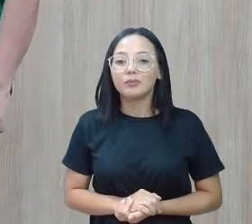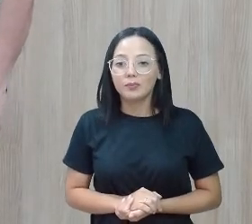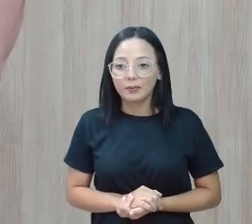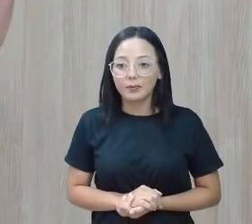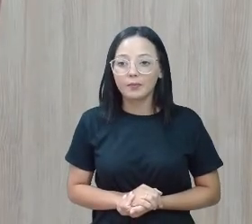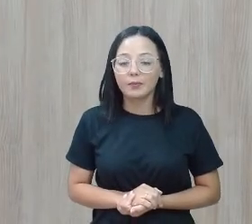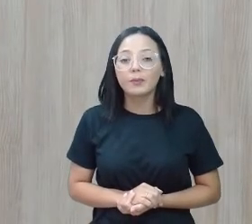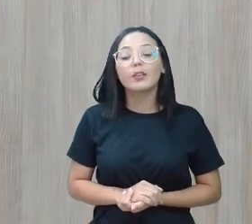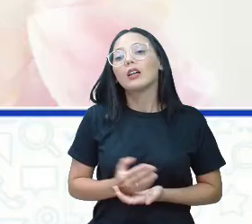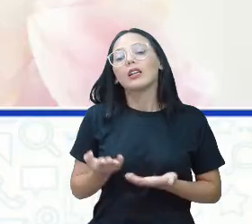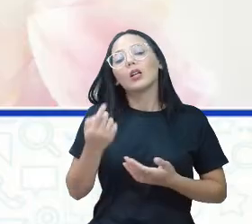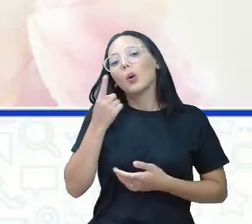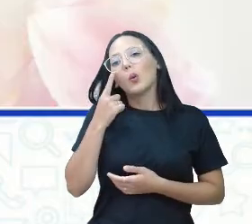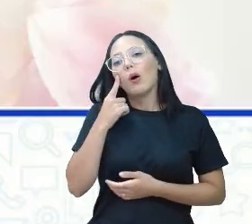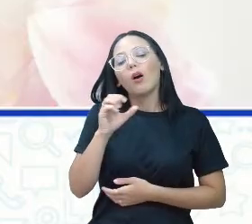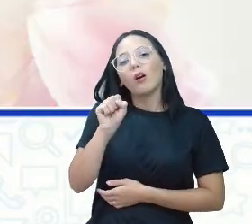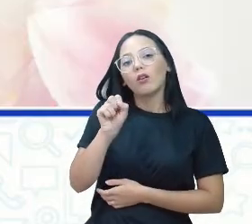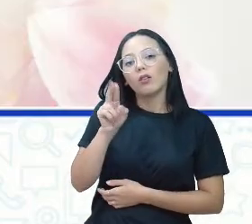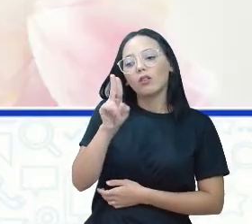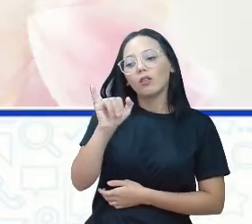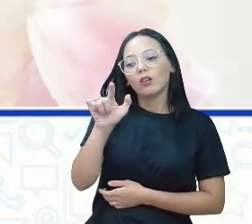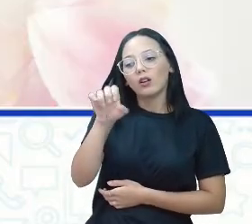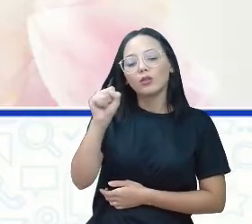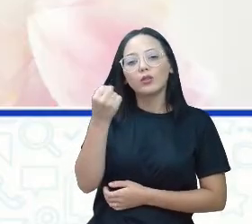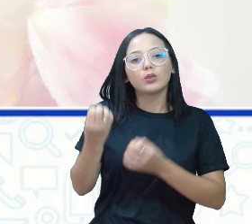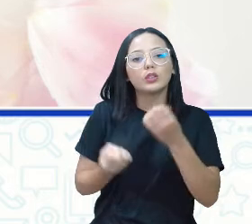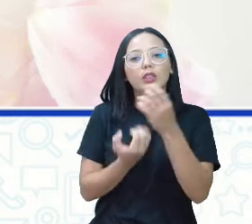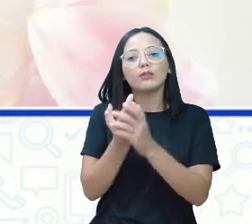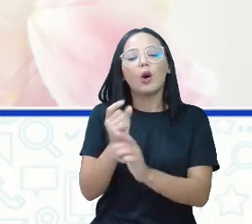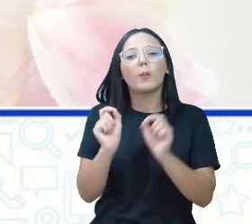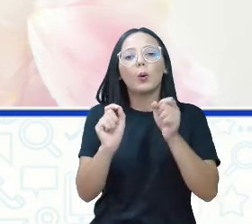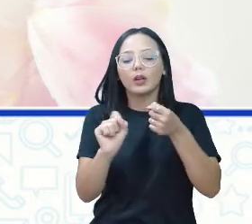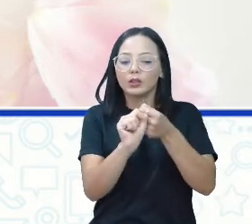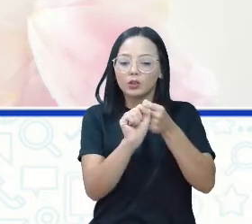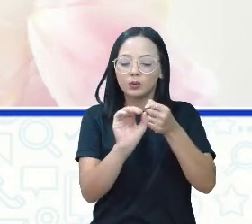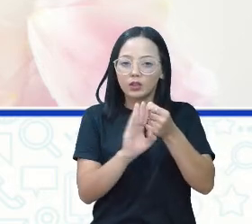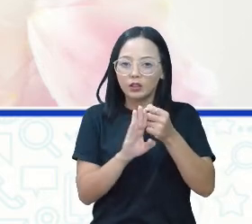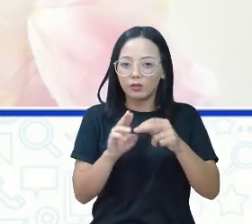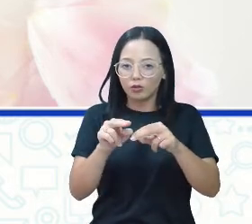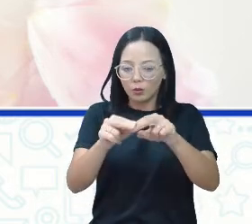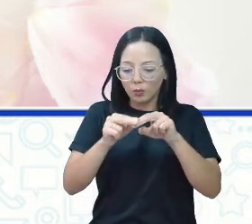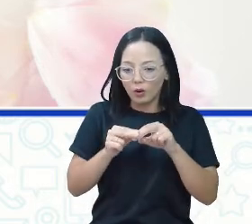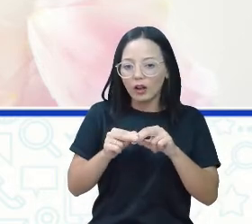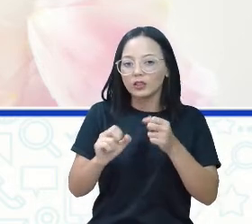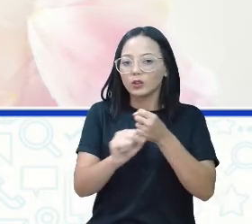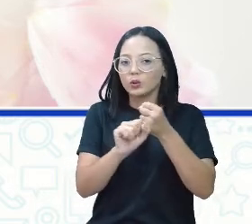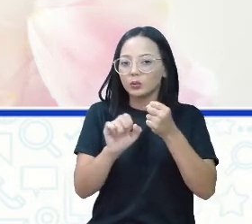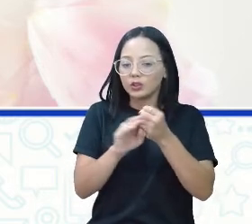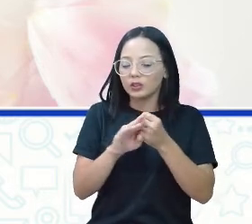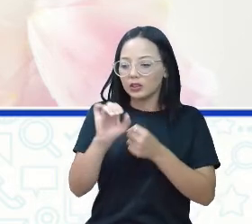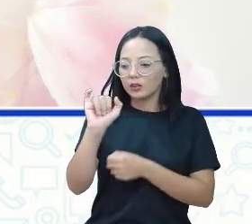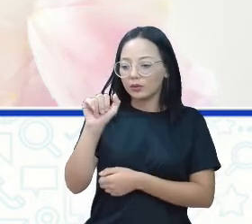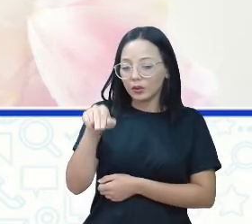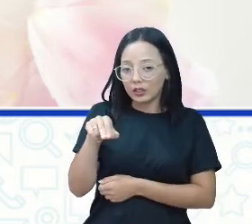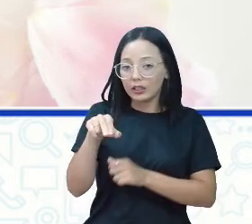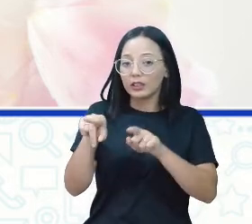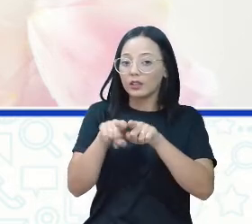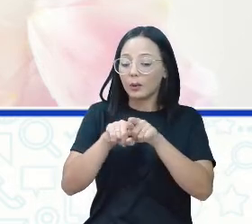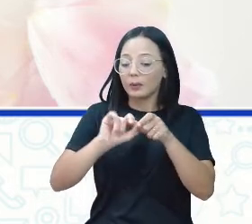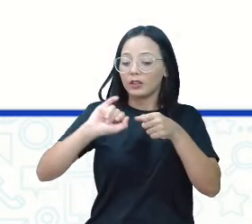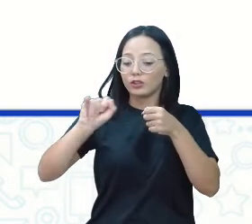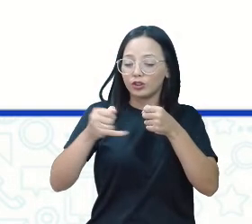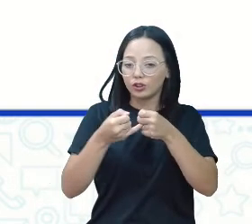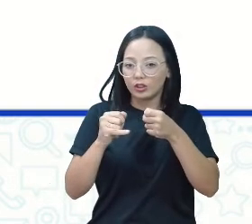Então, sufixos que formam substantivos a partir de substantivos e